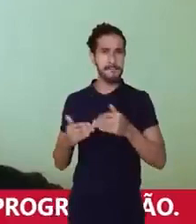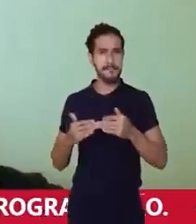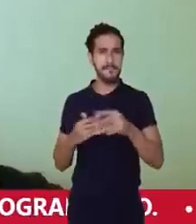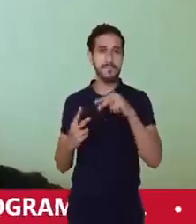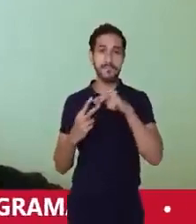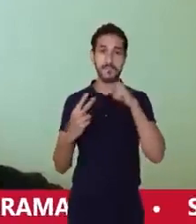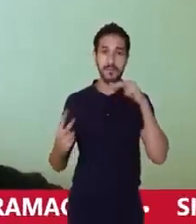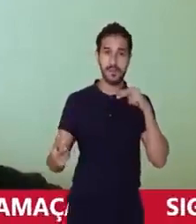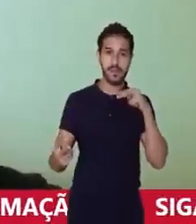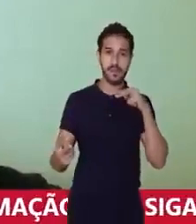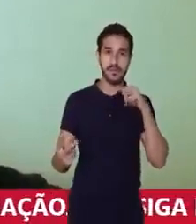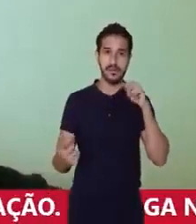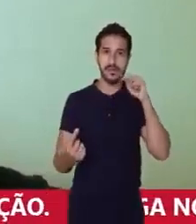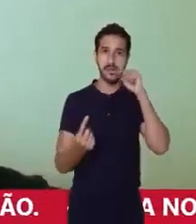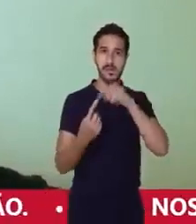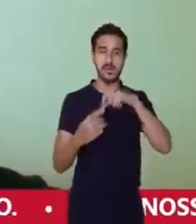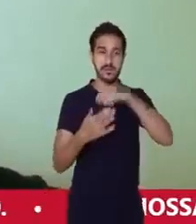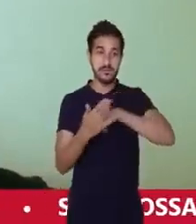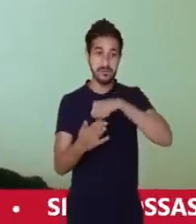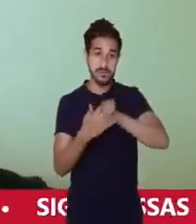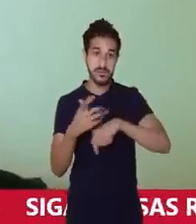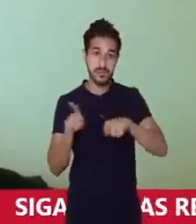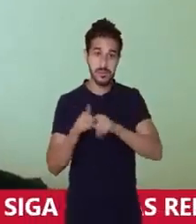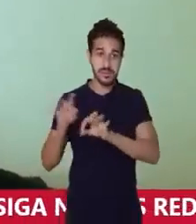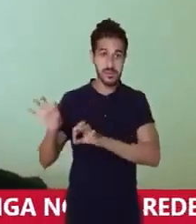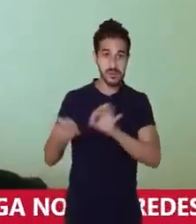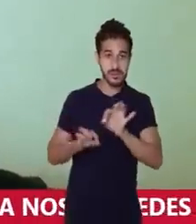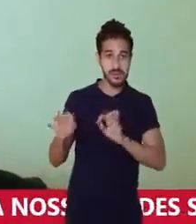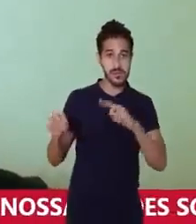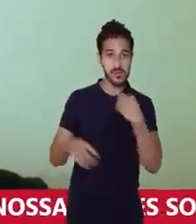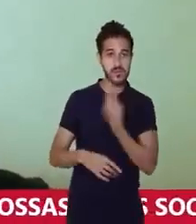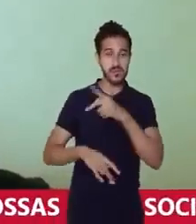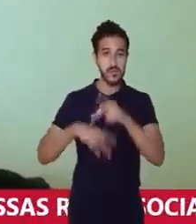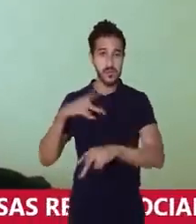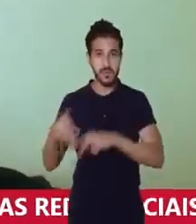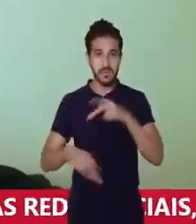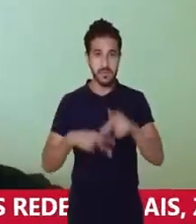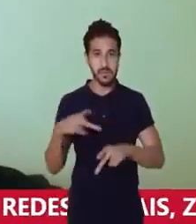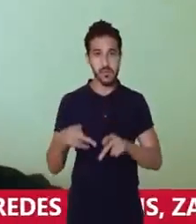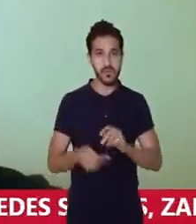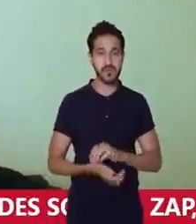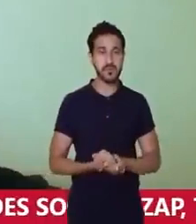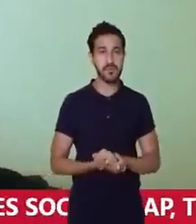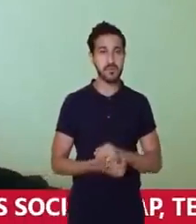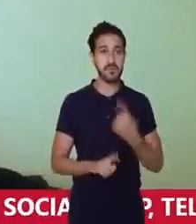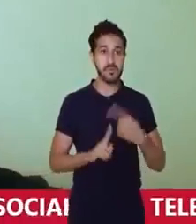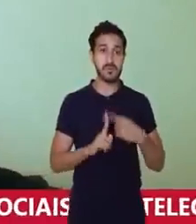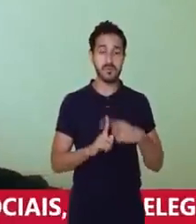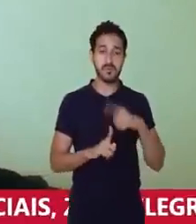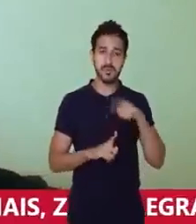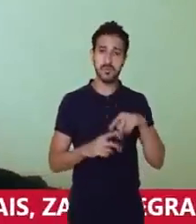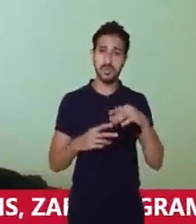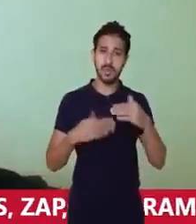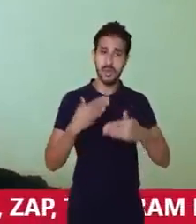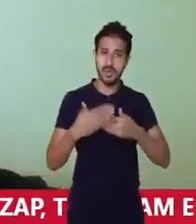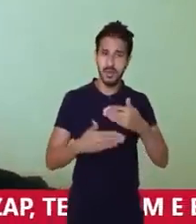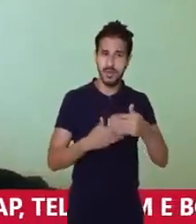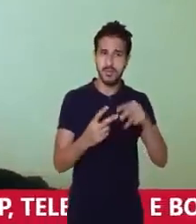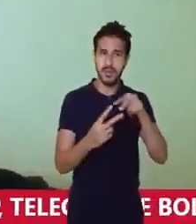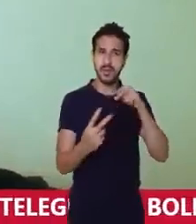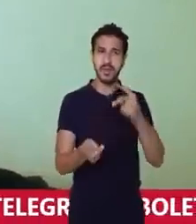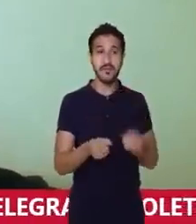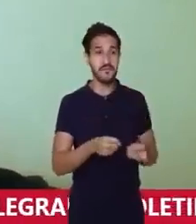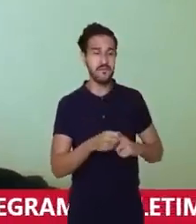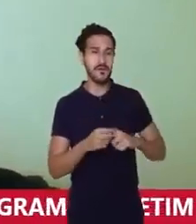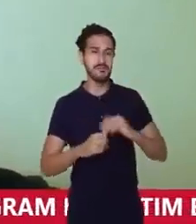promissora perspectiva para a luta e para a organização do nosso povo. Porque é um caminho de